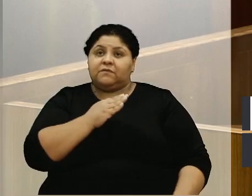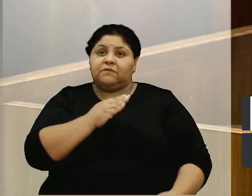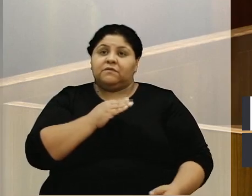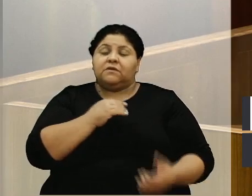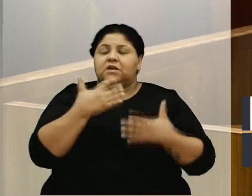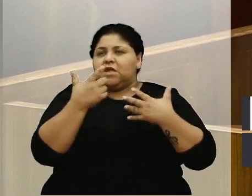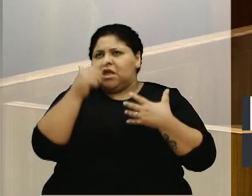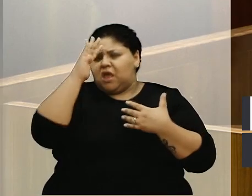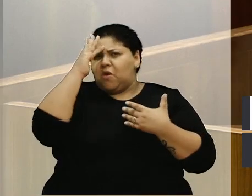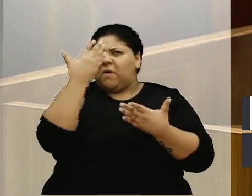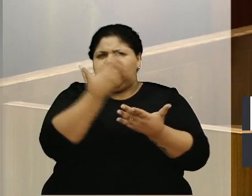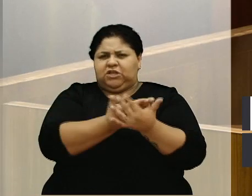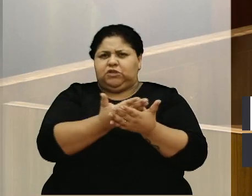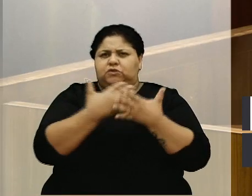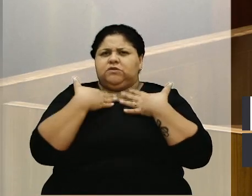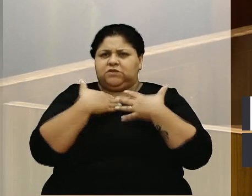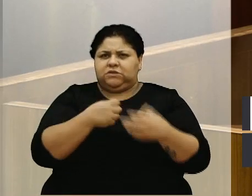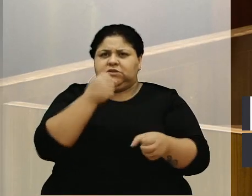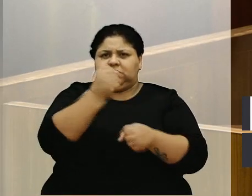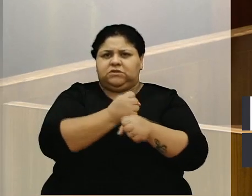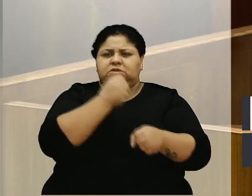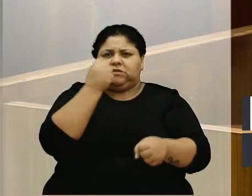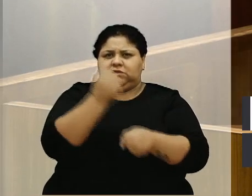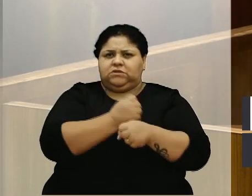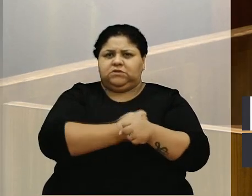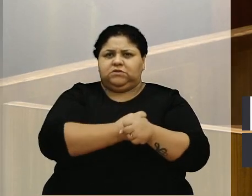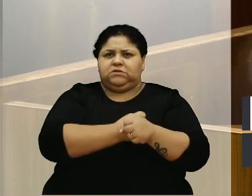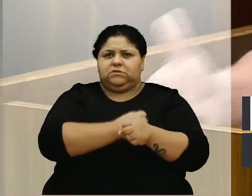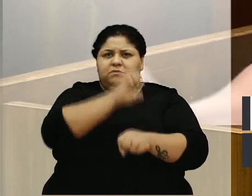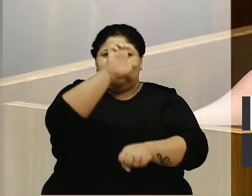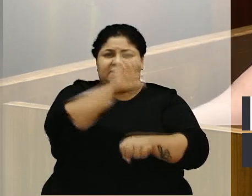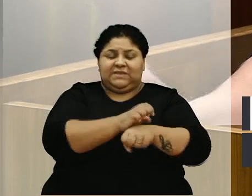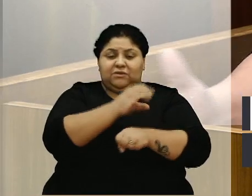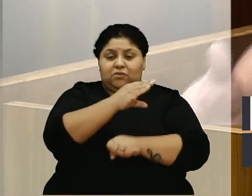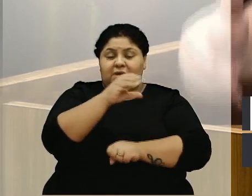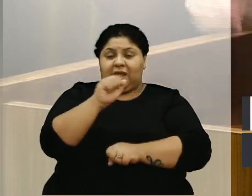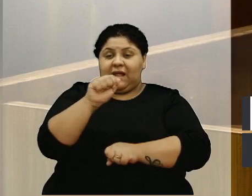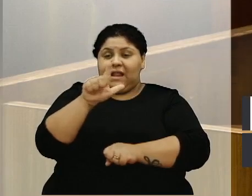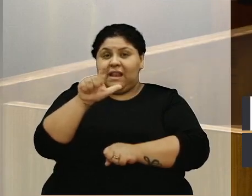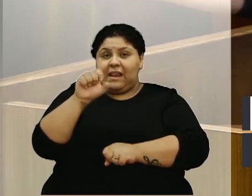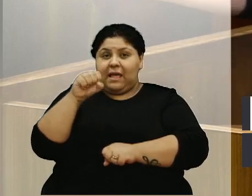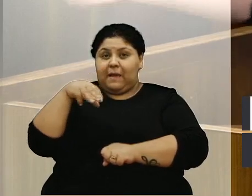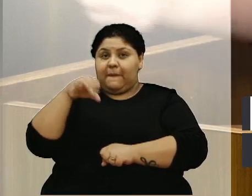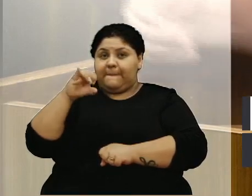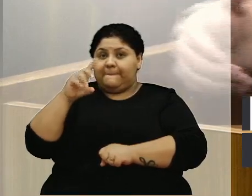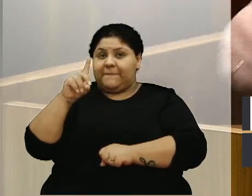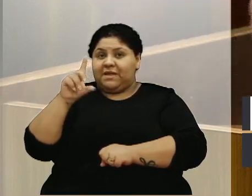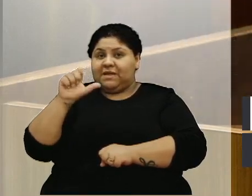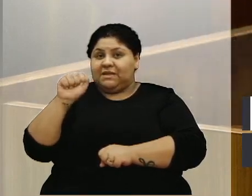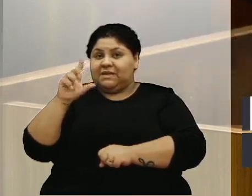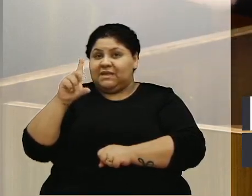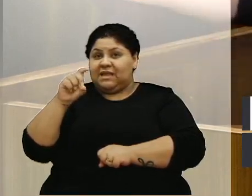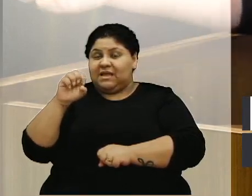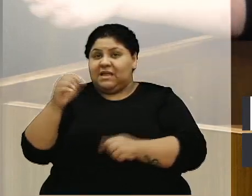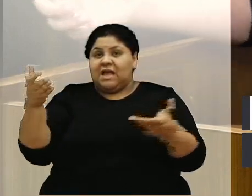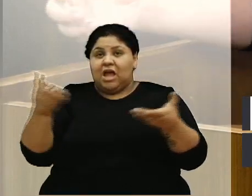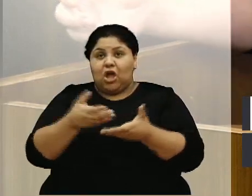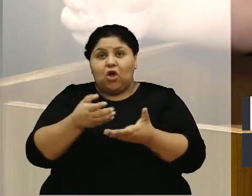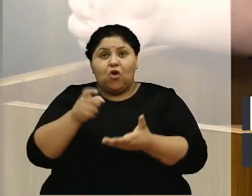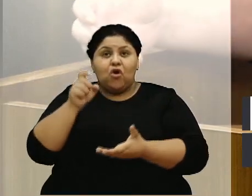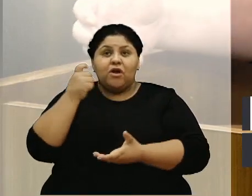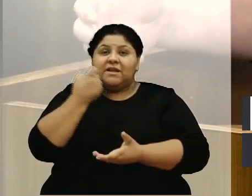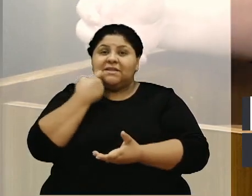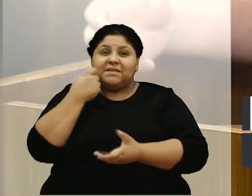acredito eu, que tenha pelo estado de calamidade e pelo que pode acontecer já sexta-feira, vereador Dil, que vai